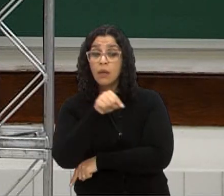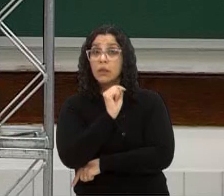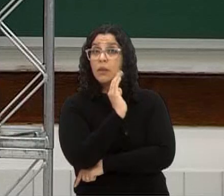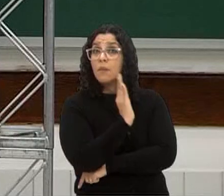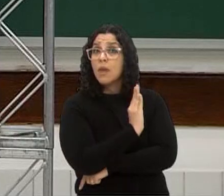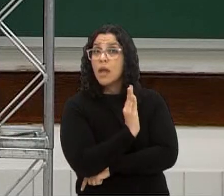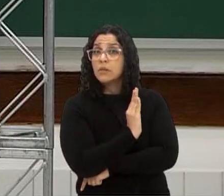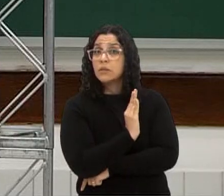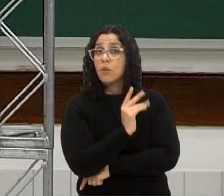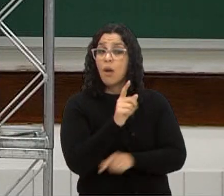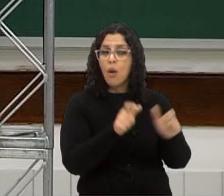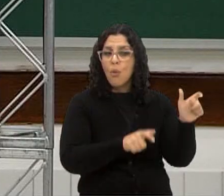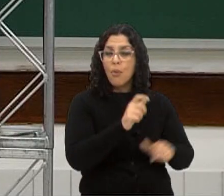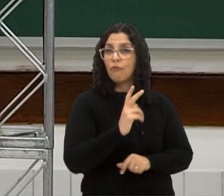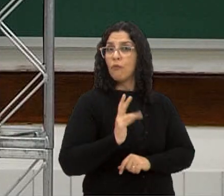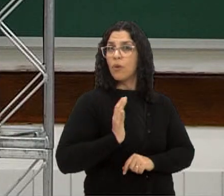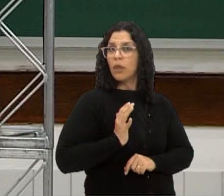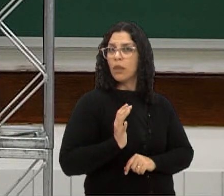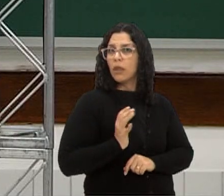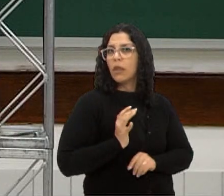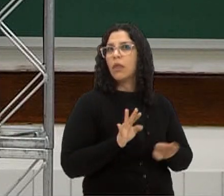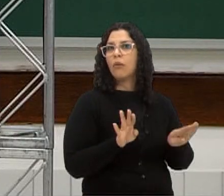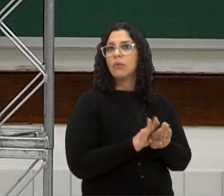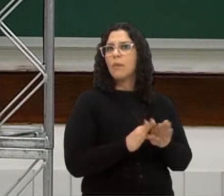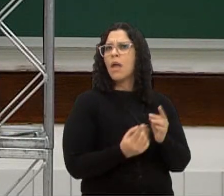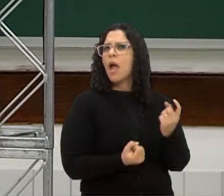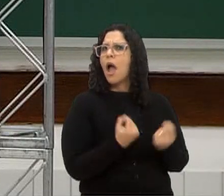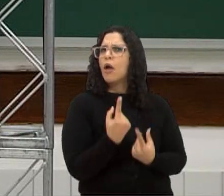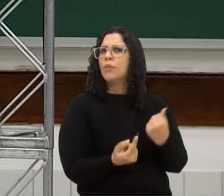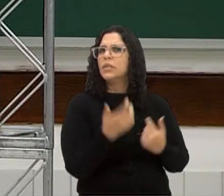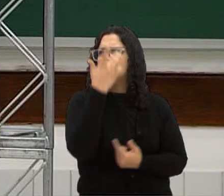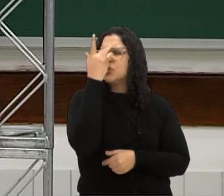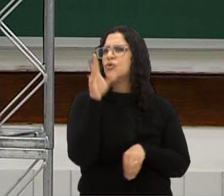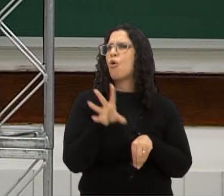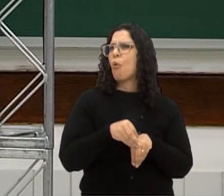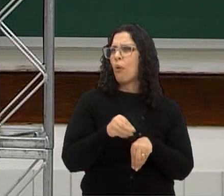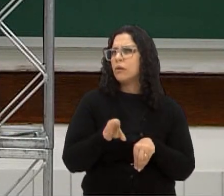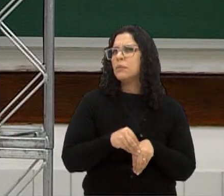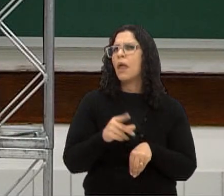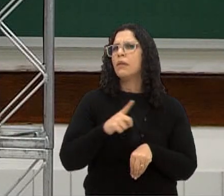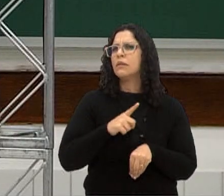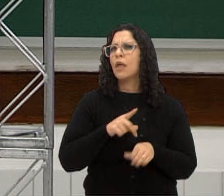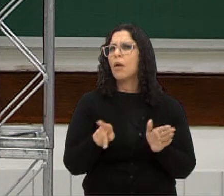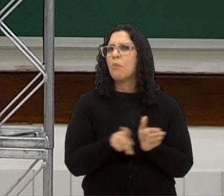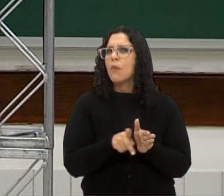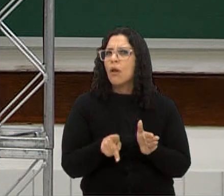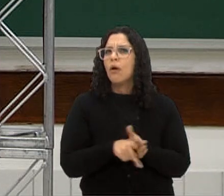dos mais ricos, daqueles que tinham também o conhecimento